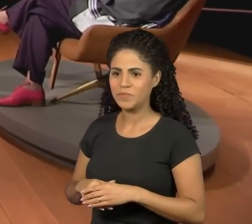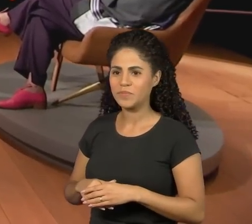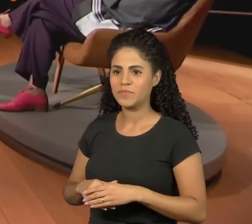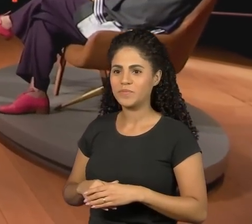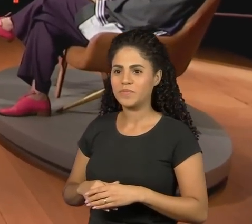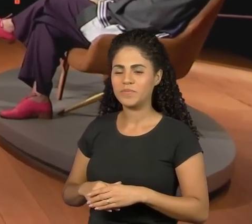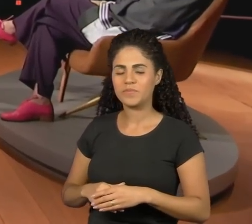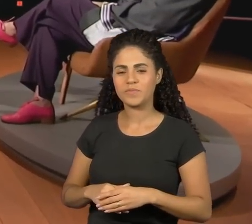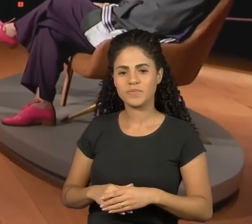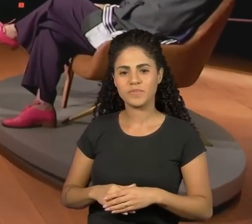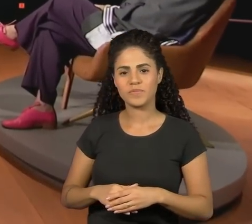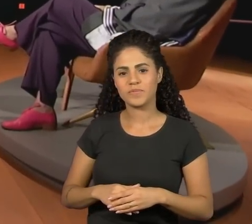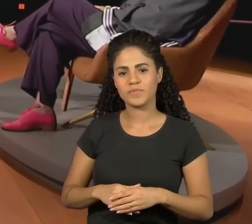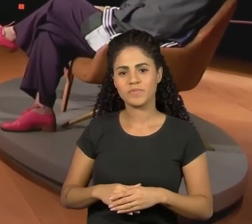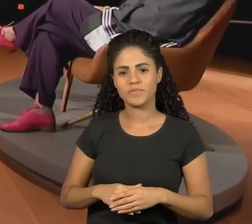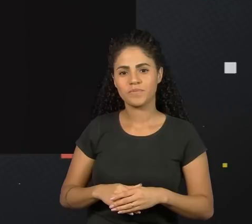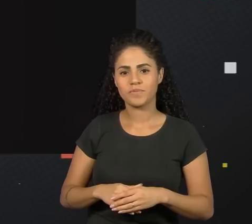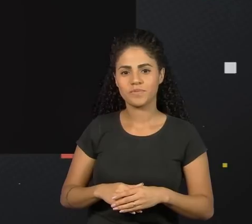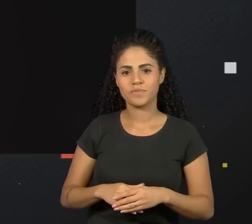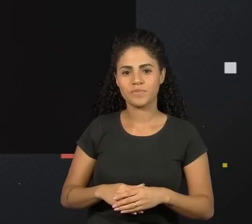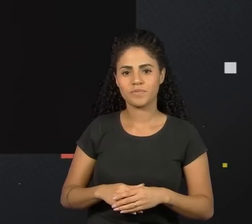Né?